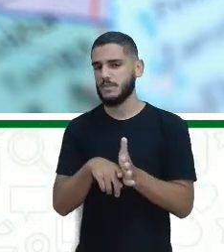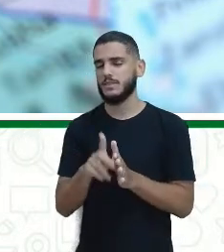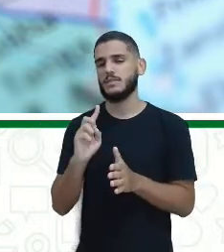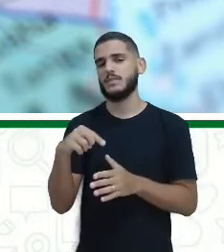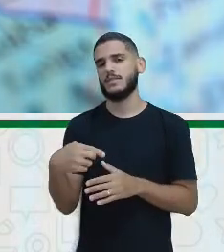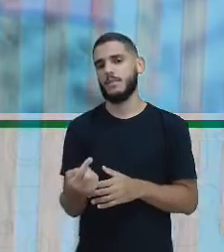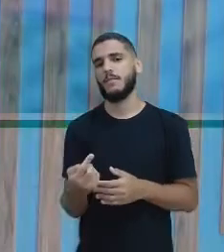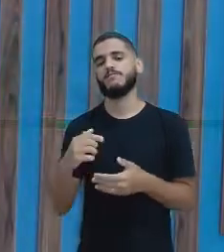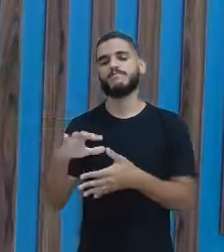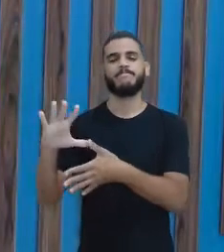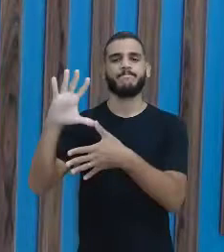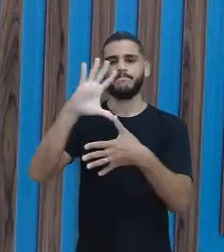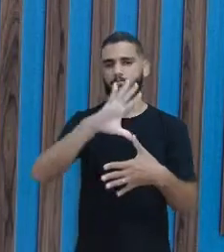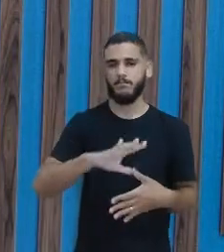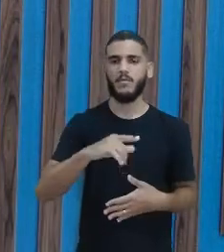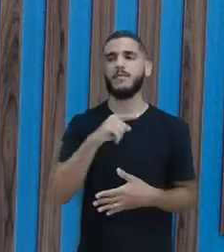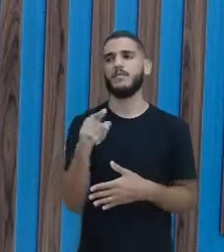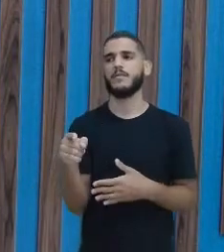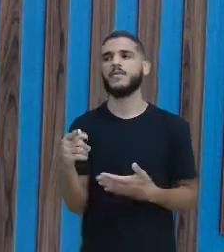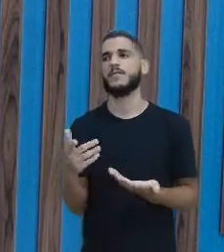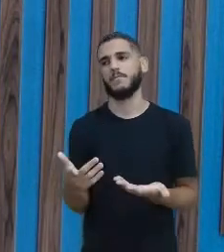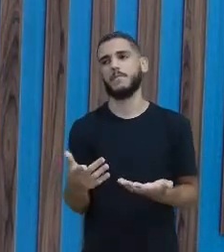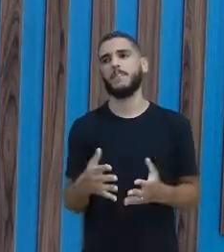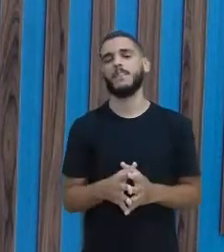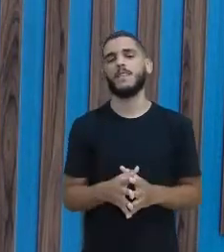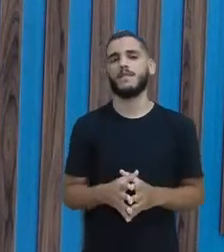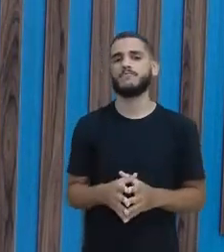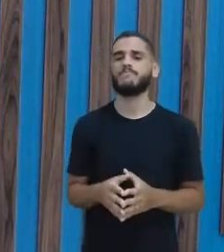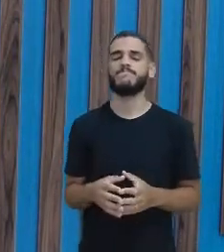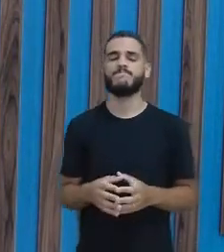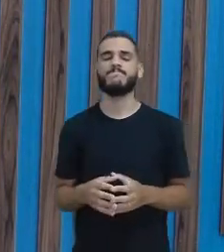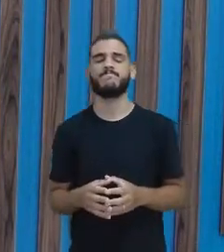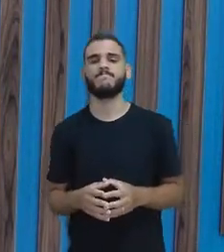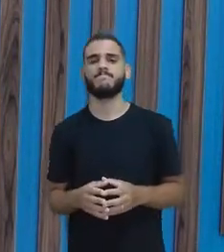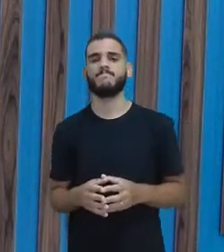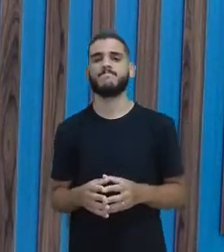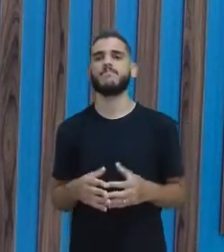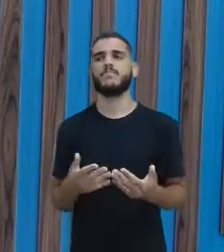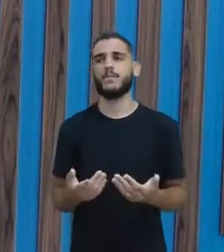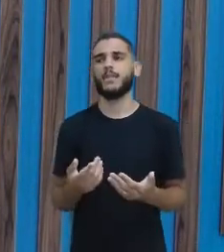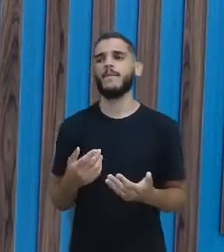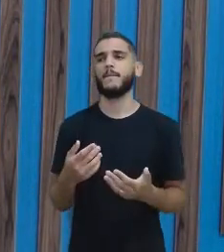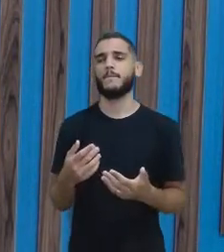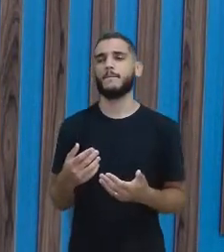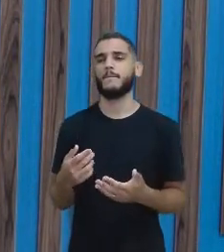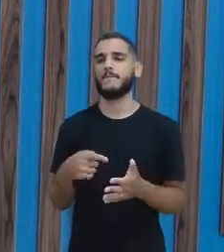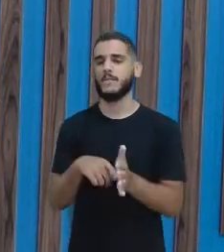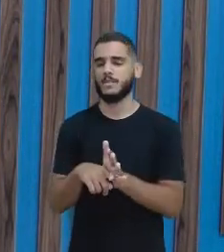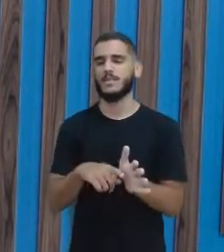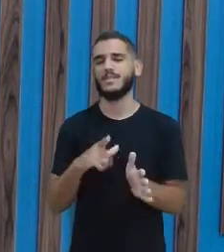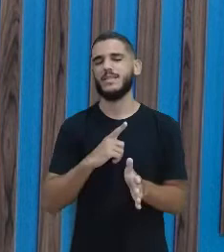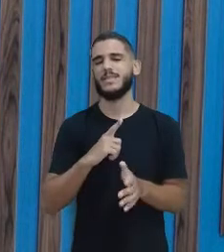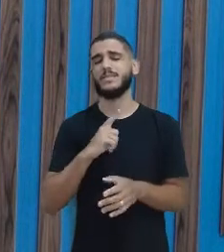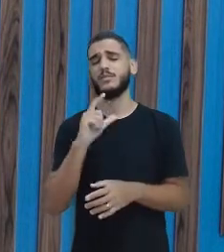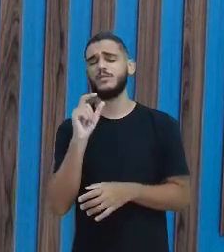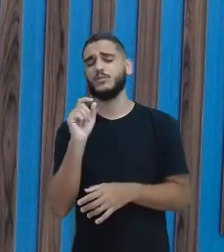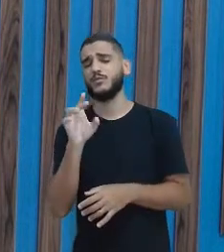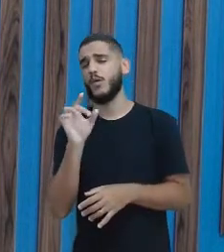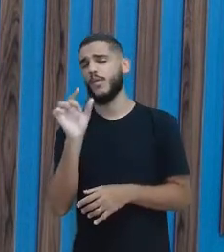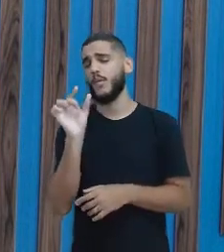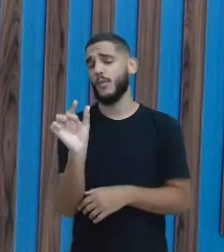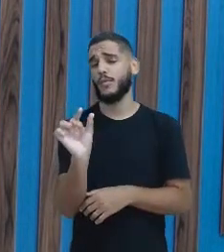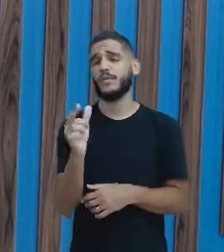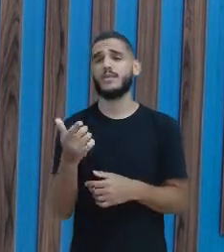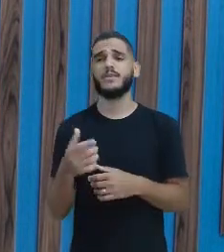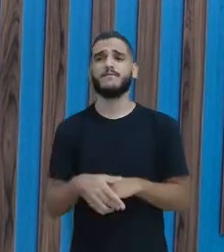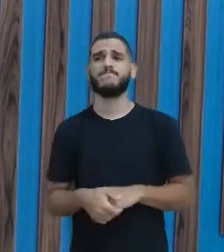depois no mapa de vocês, no mapa mundi, lá o Quênia. Eu trouxe só um trechinho dele, está